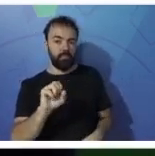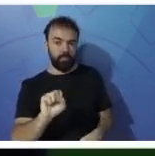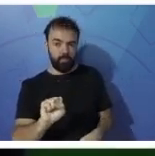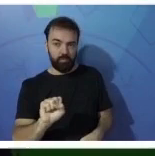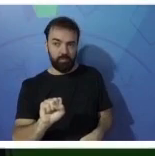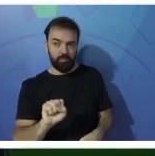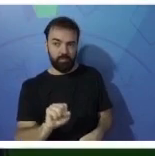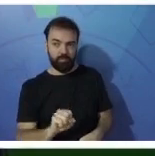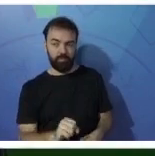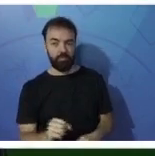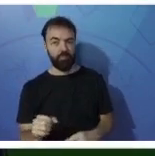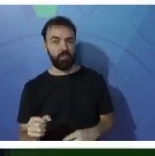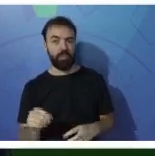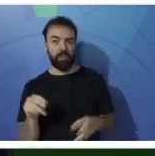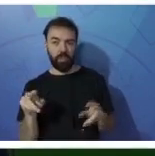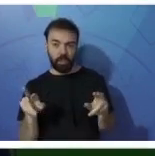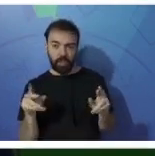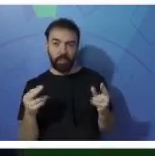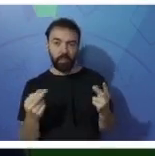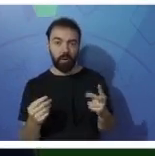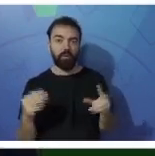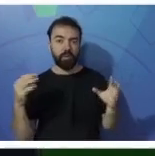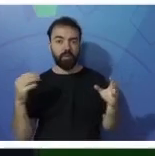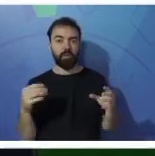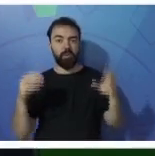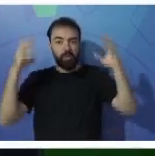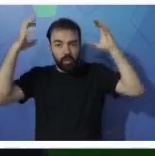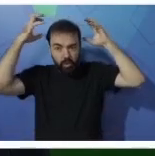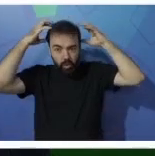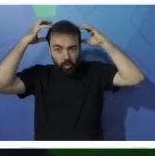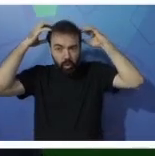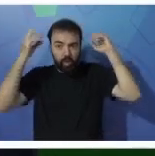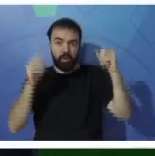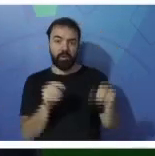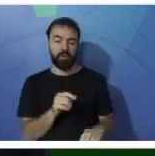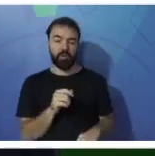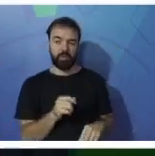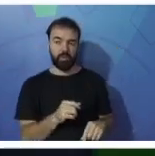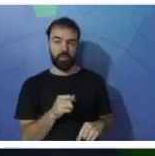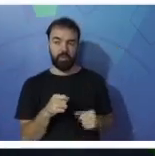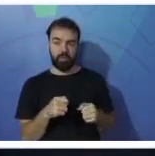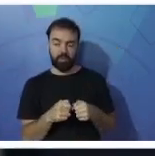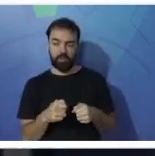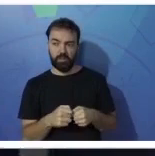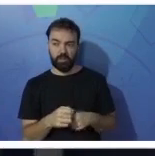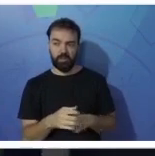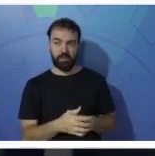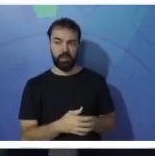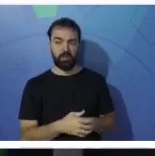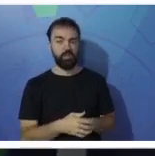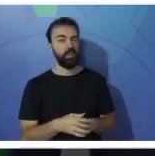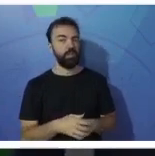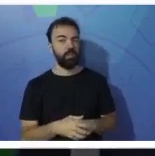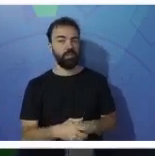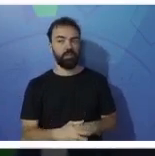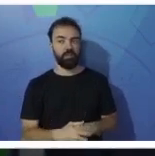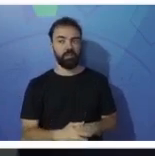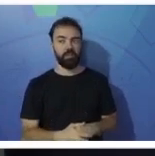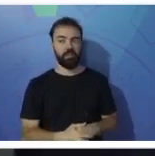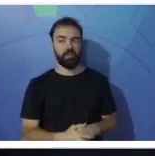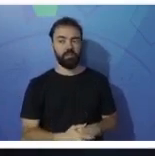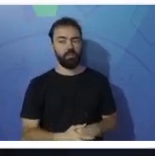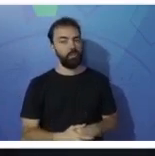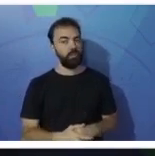urso polar na carta do Papai Noel, falando sobre as bombas lá surpresa. É uma observação. Tá?